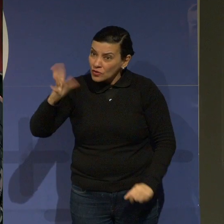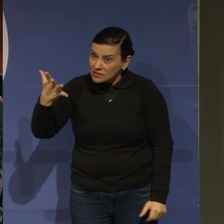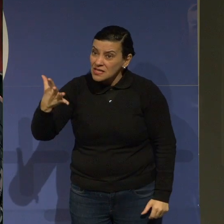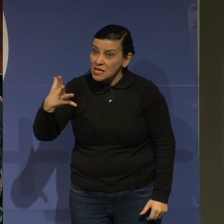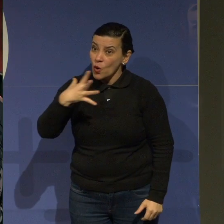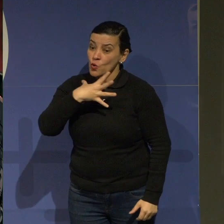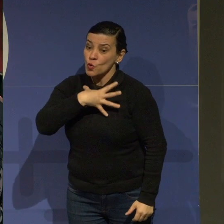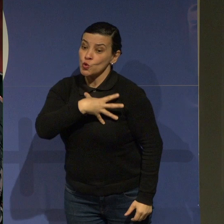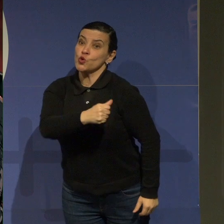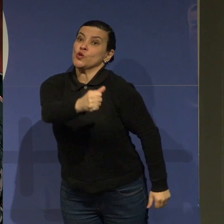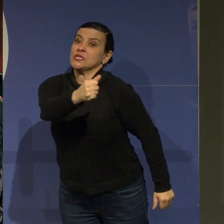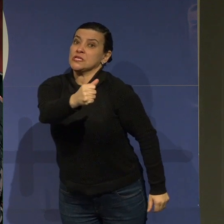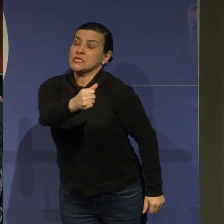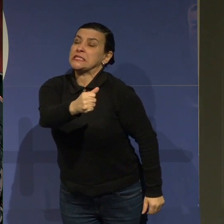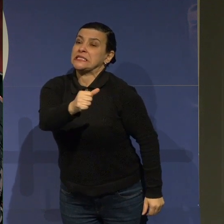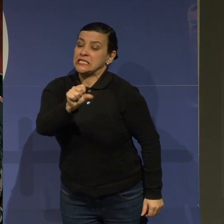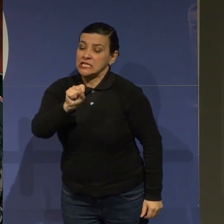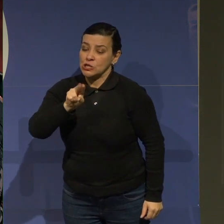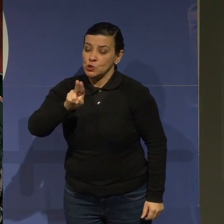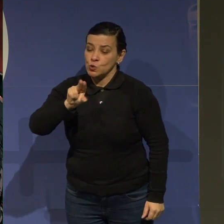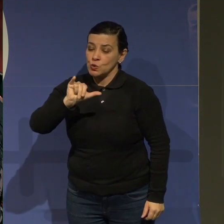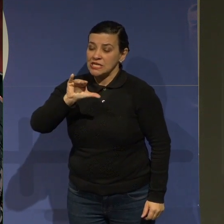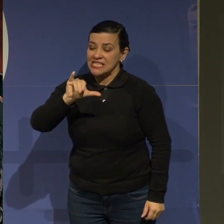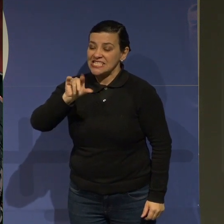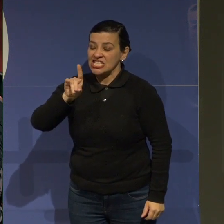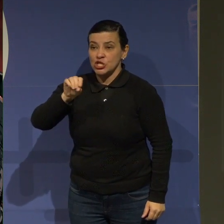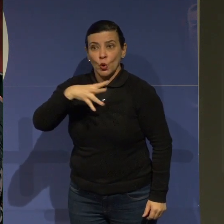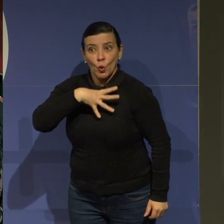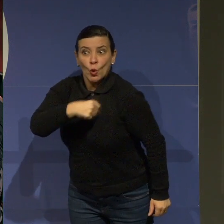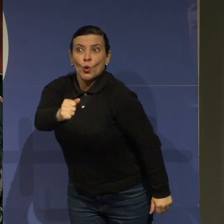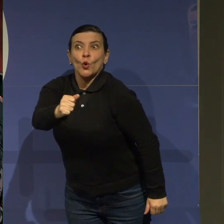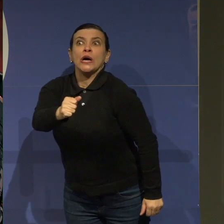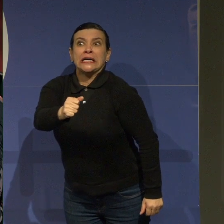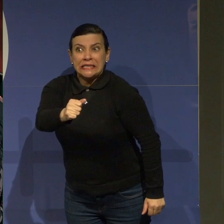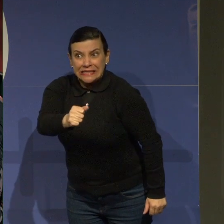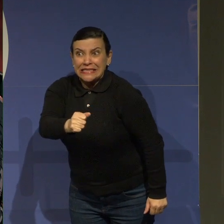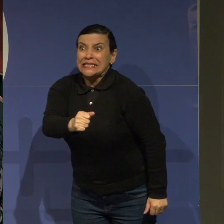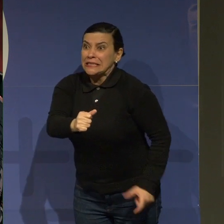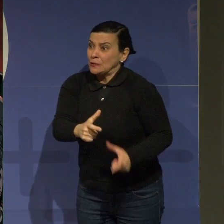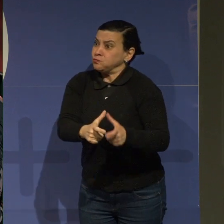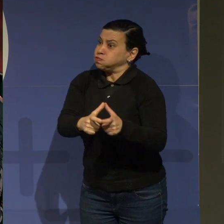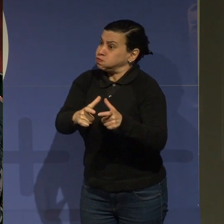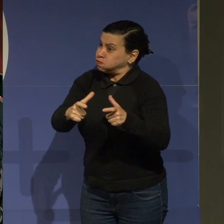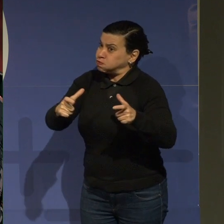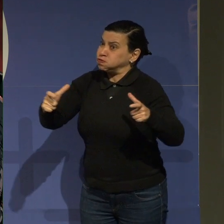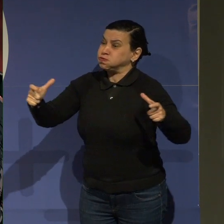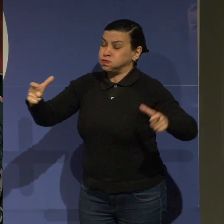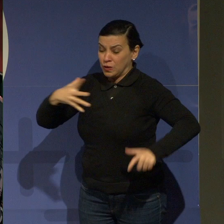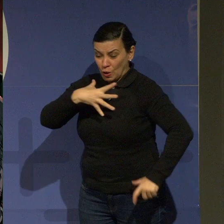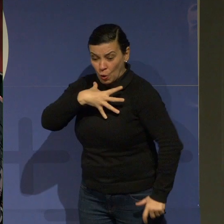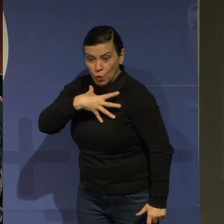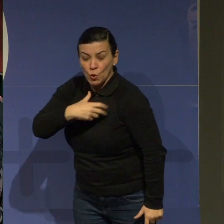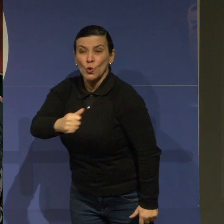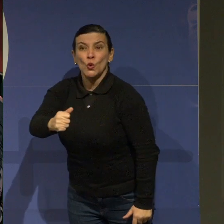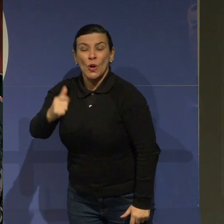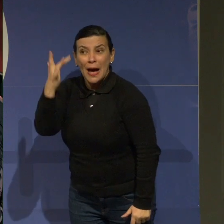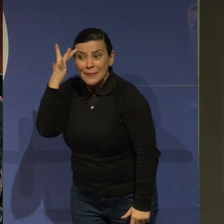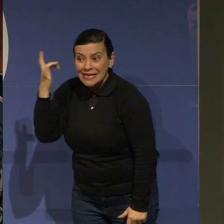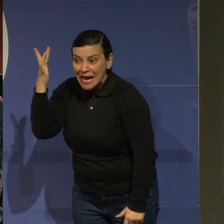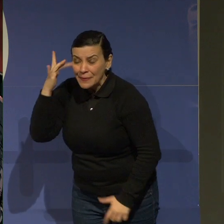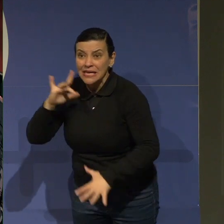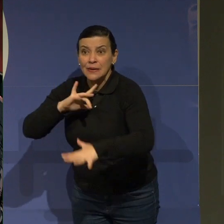pouco tempo atrás. Isso está acontecendo cada vez mais. O número de suicídios nas redes sociais é cada vez